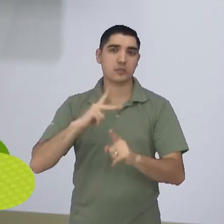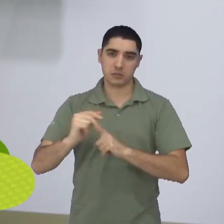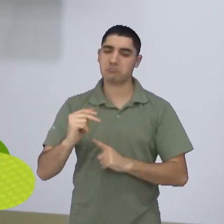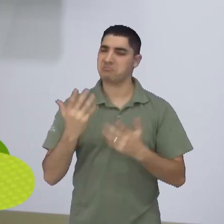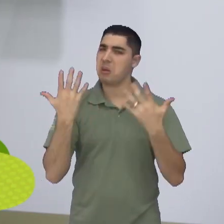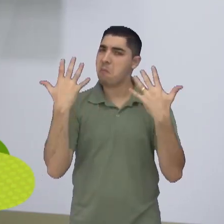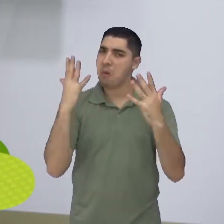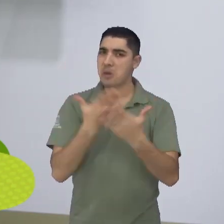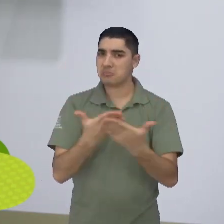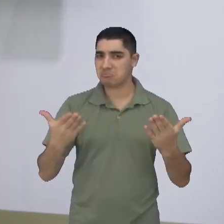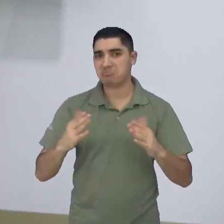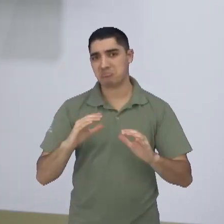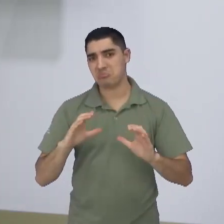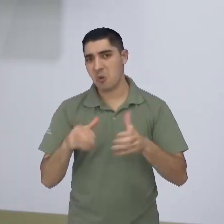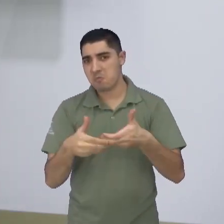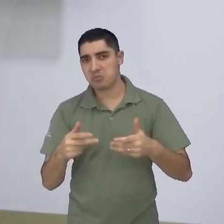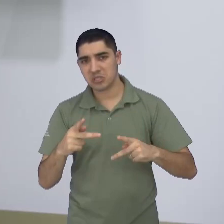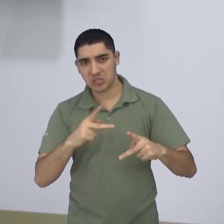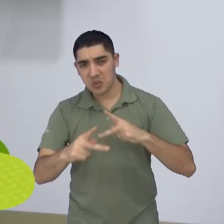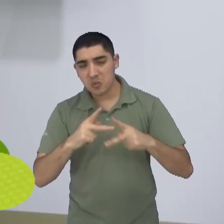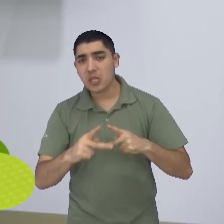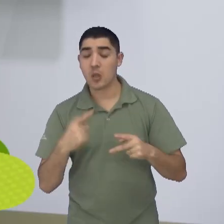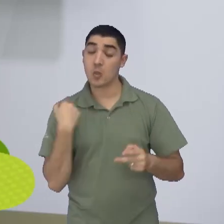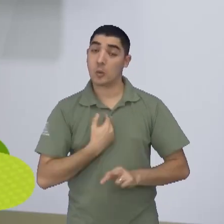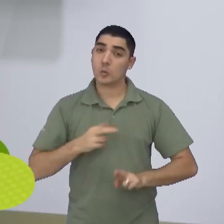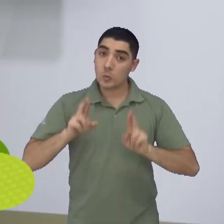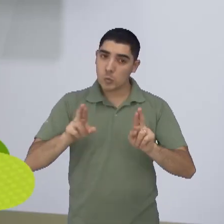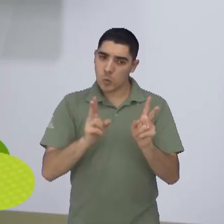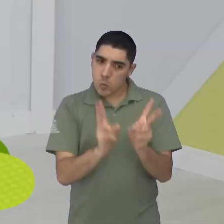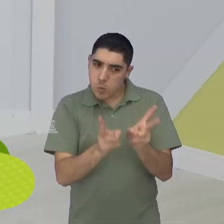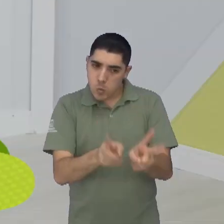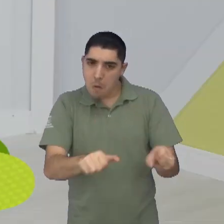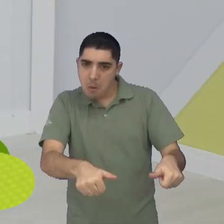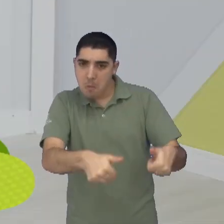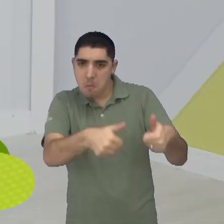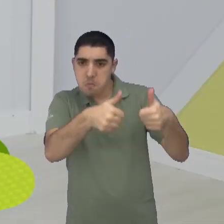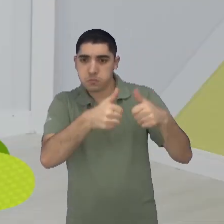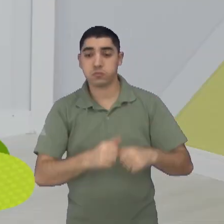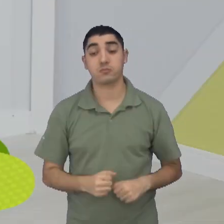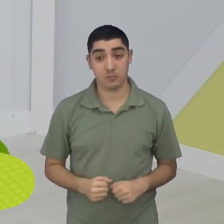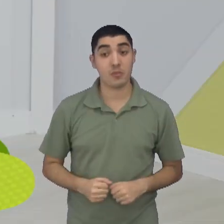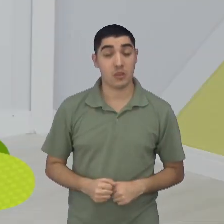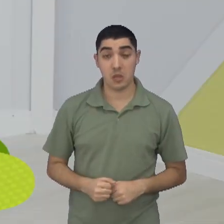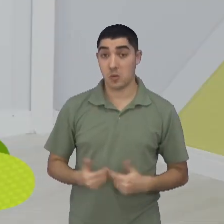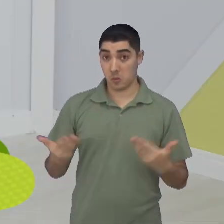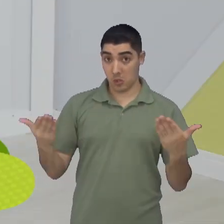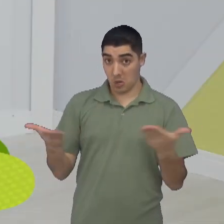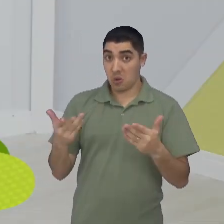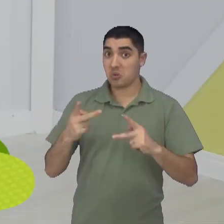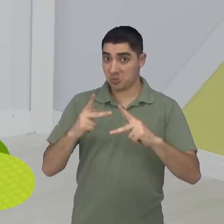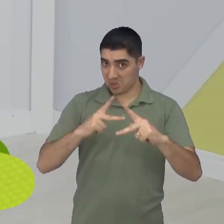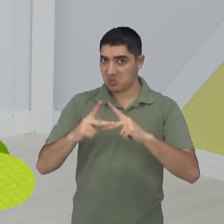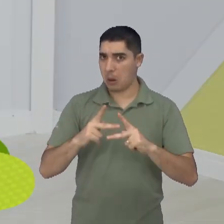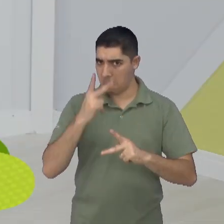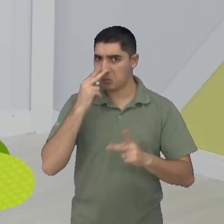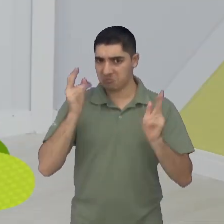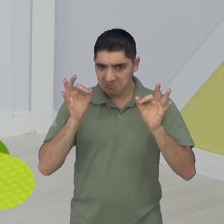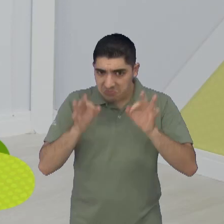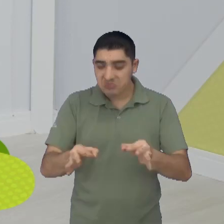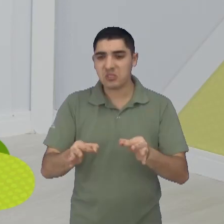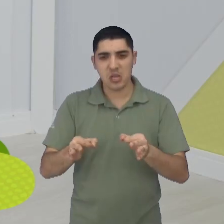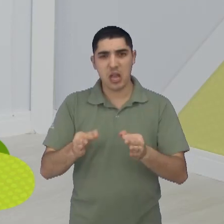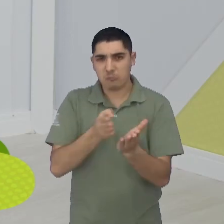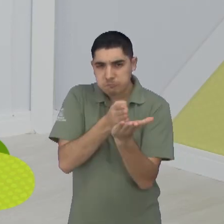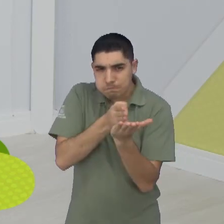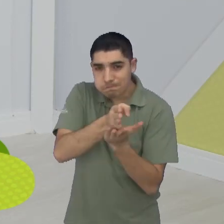parabéns aí a toda a equipe e a gente torce para que continue nessa evolução, Bruno. E o São José parece que engrenou mesmo. Então, segunda-feira, aí ó, no Lineu